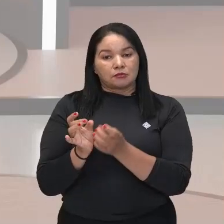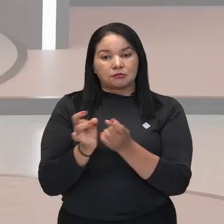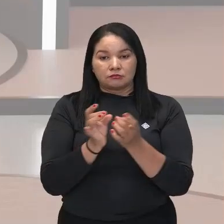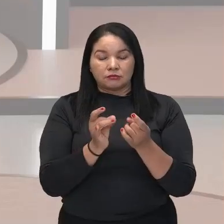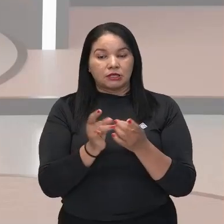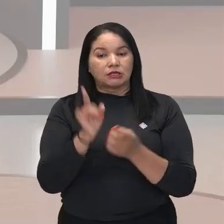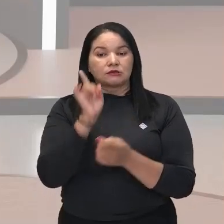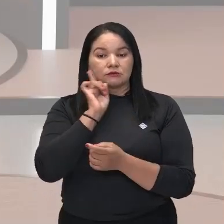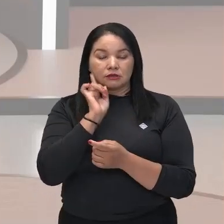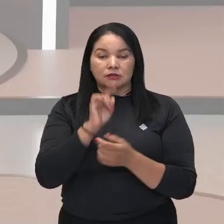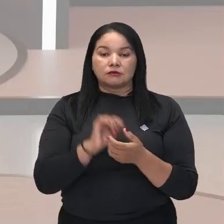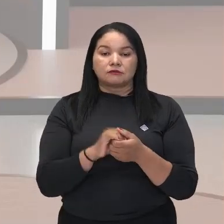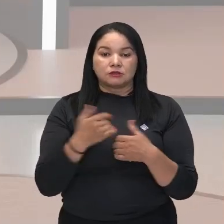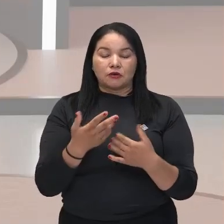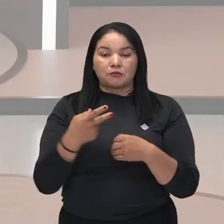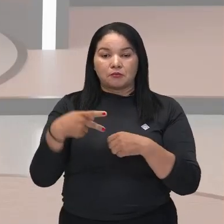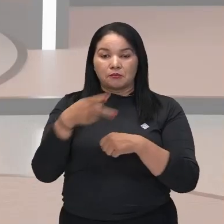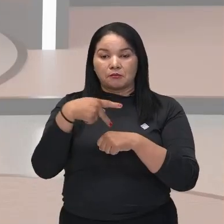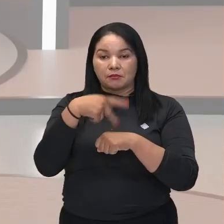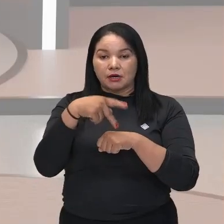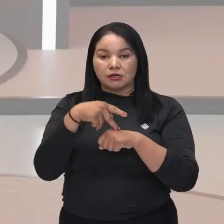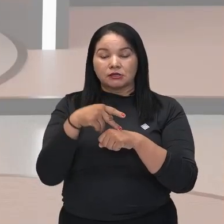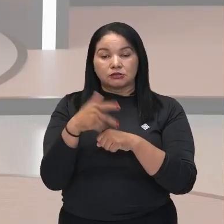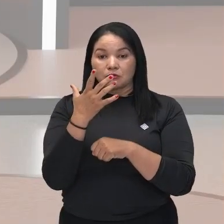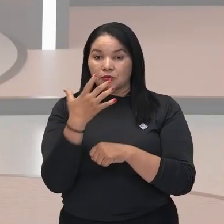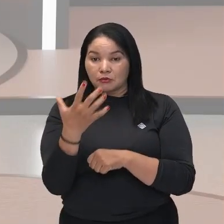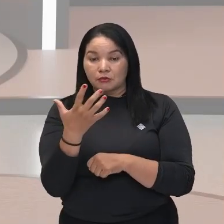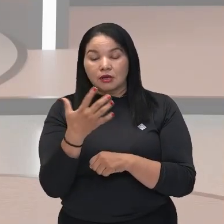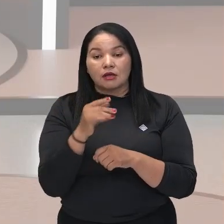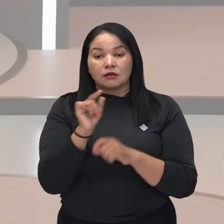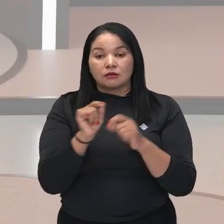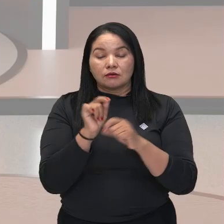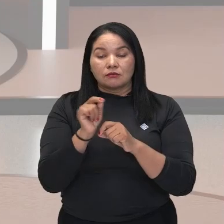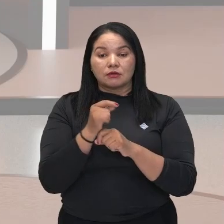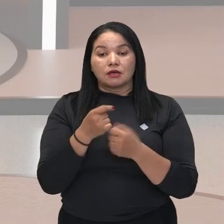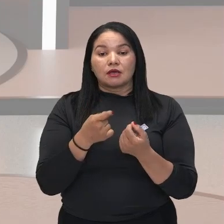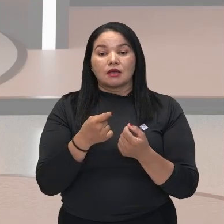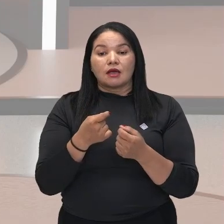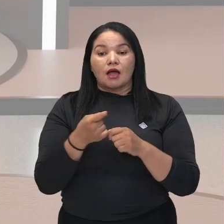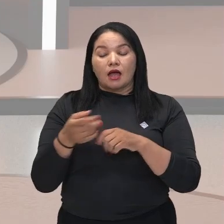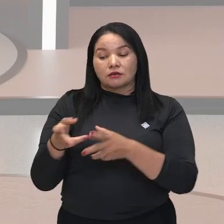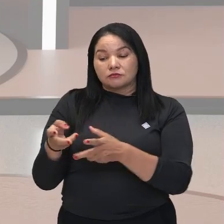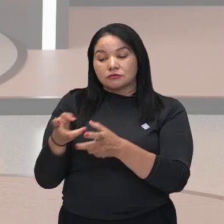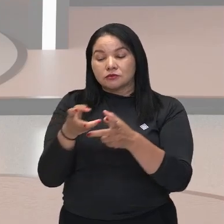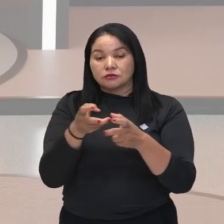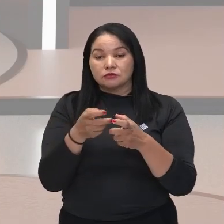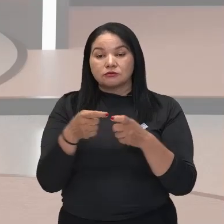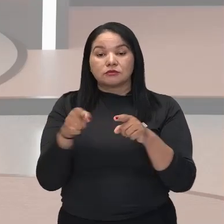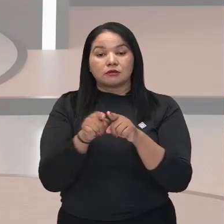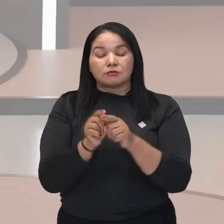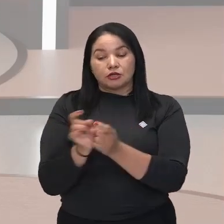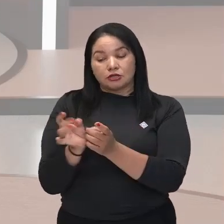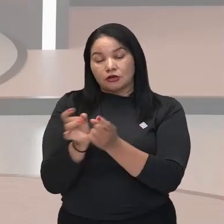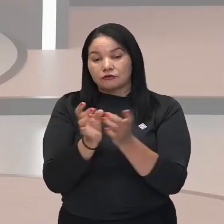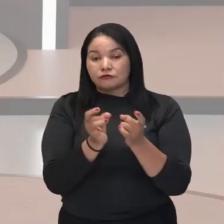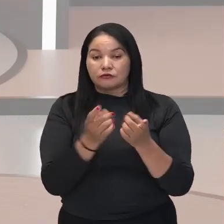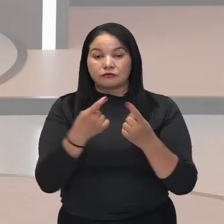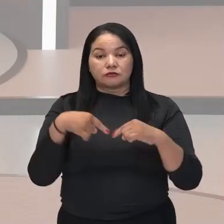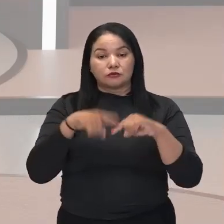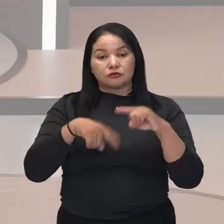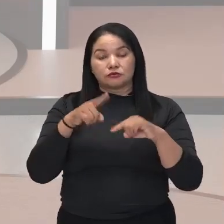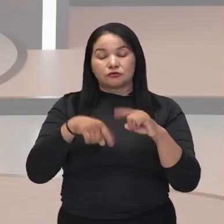Então, realmente, esses países, eles acabam chamando muito atenção por conta dessa extração, por conta da venda do produto. Então,